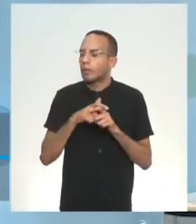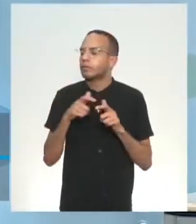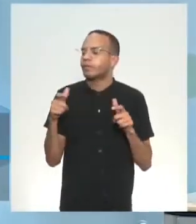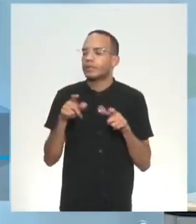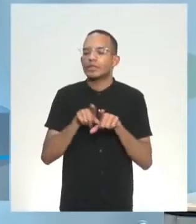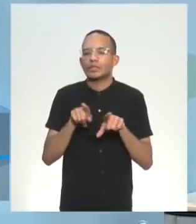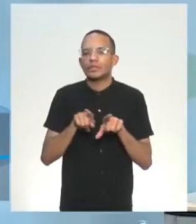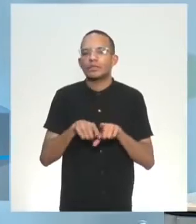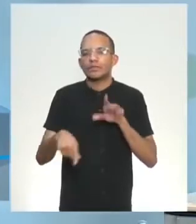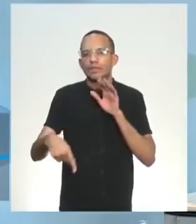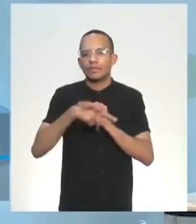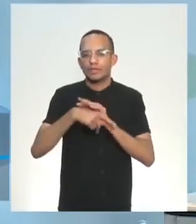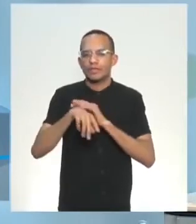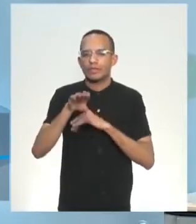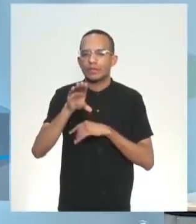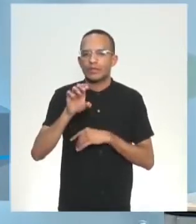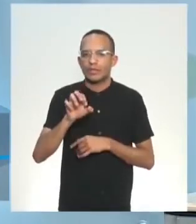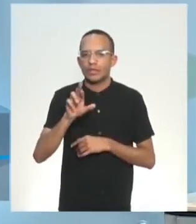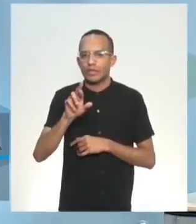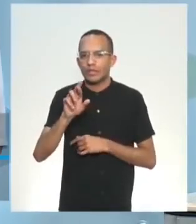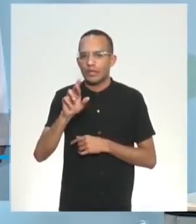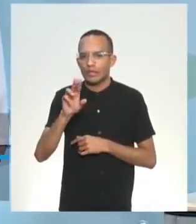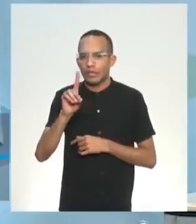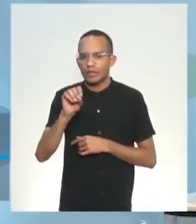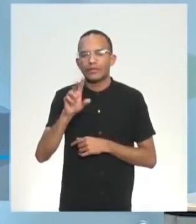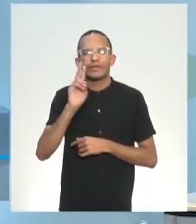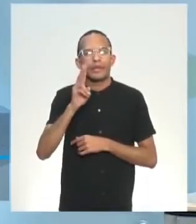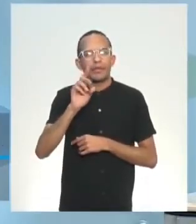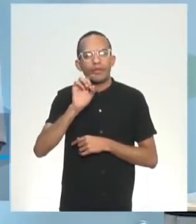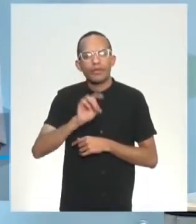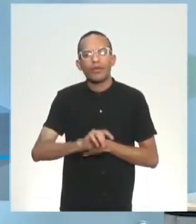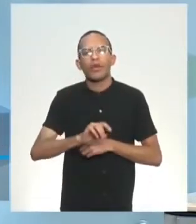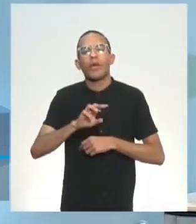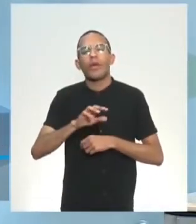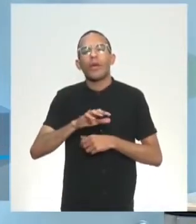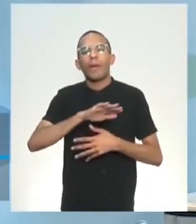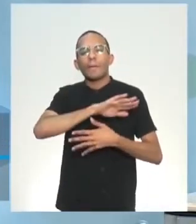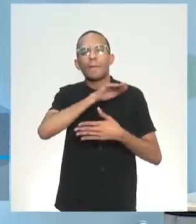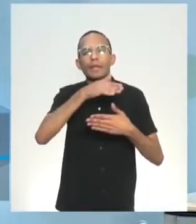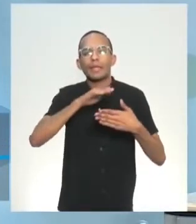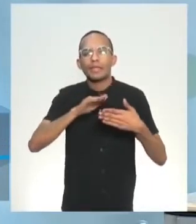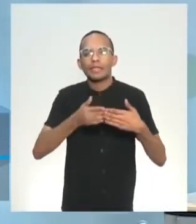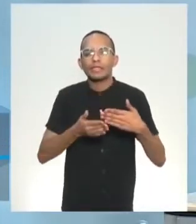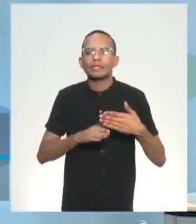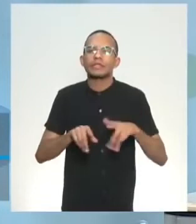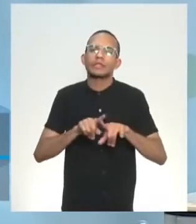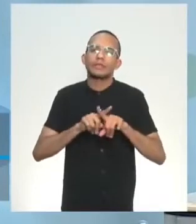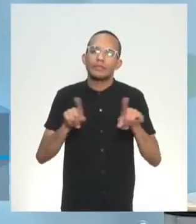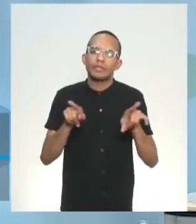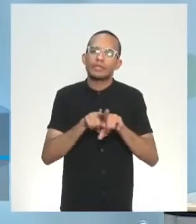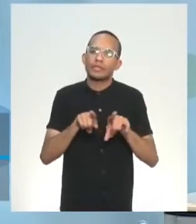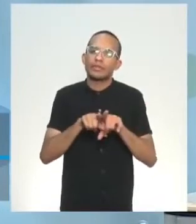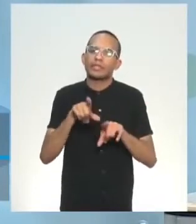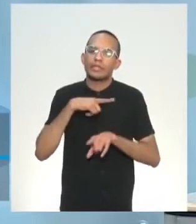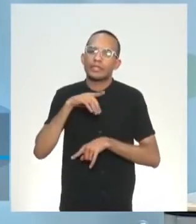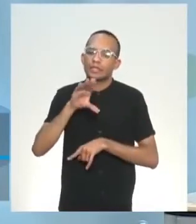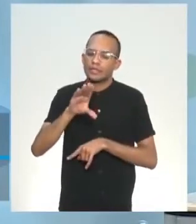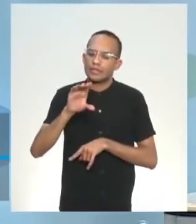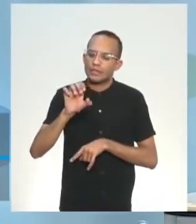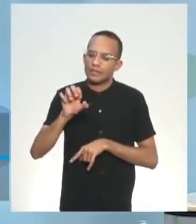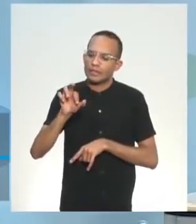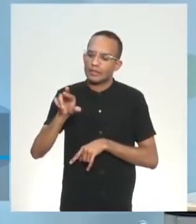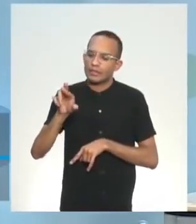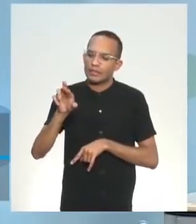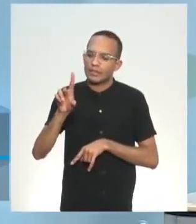de São Paulo que está dentro do Cerrado, né? A gente lembra só da Mata Atlântica, mas tem uma parte aí bem grandona entrando no Cerrado, tá? Bom, aí